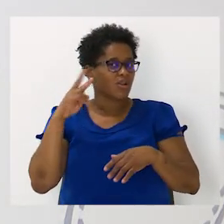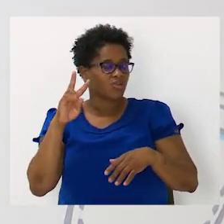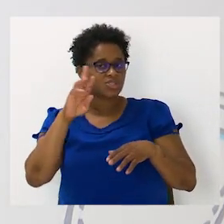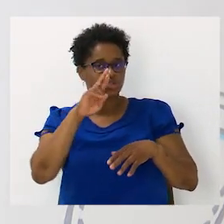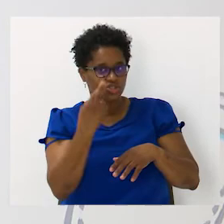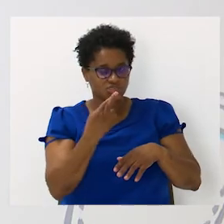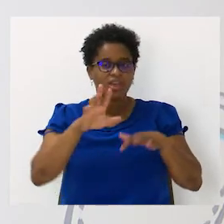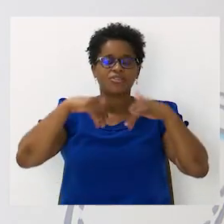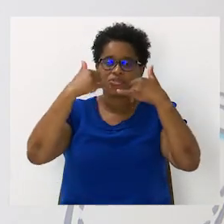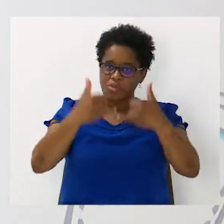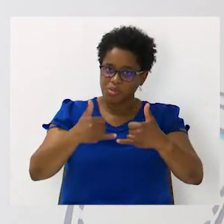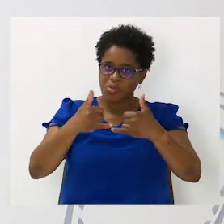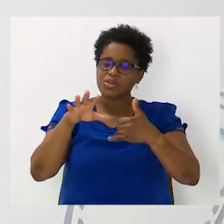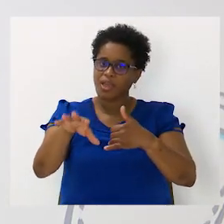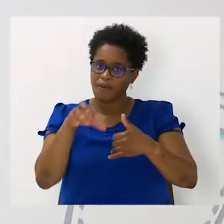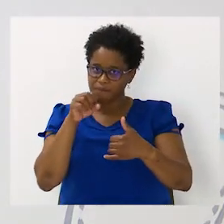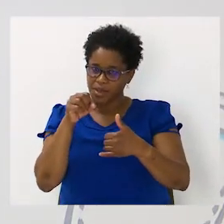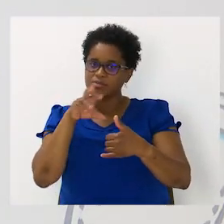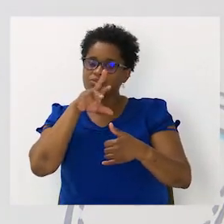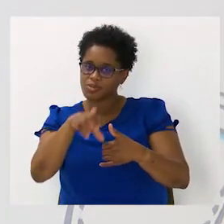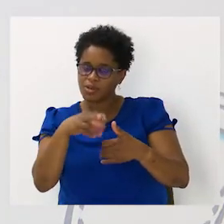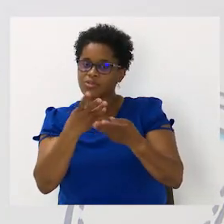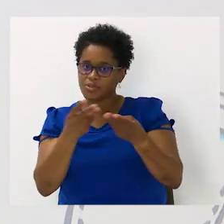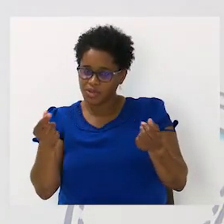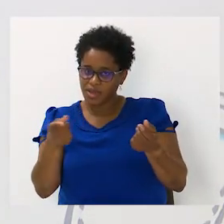x. Depois peguem esse resultado,